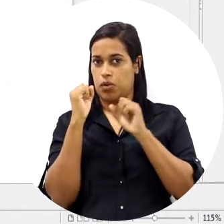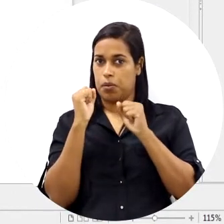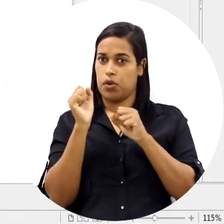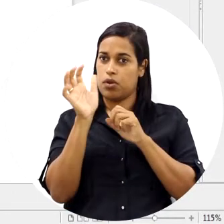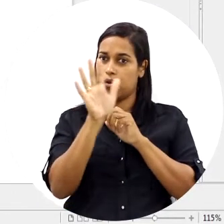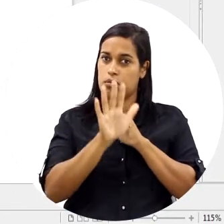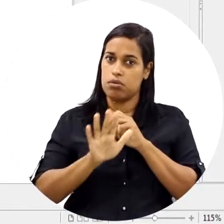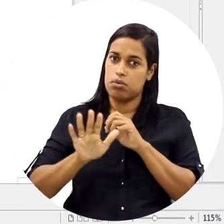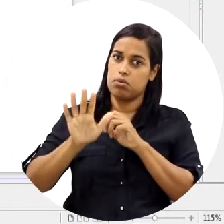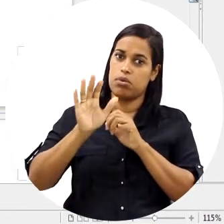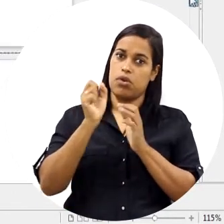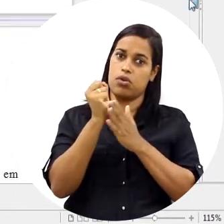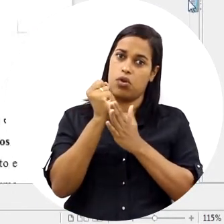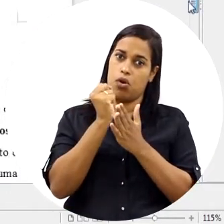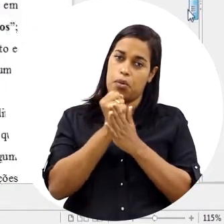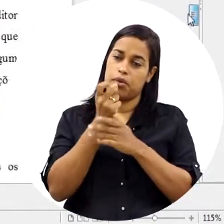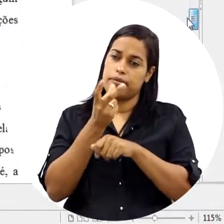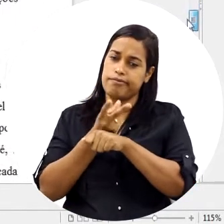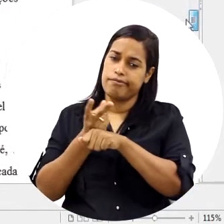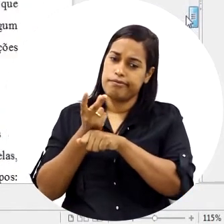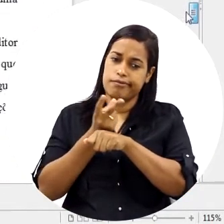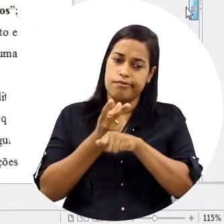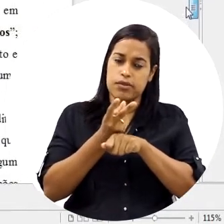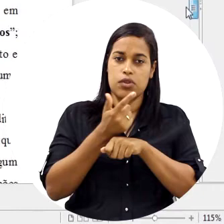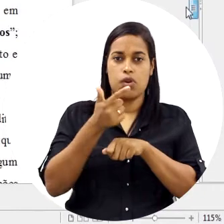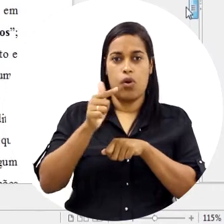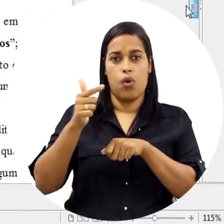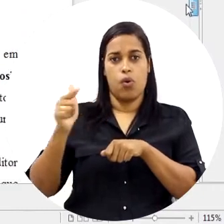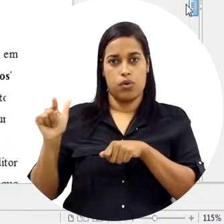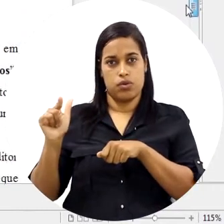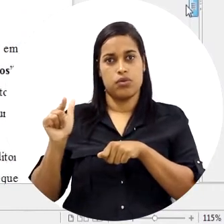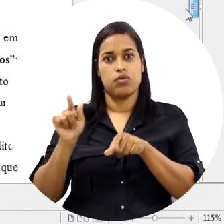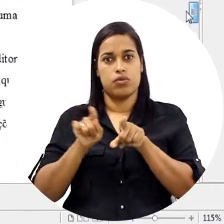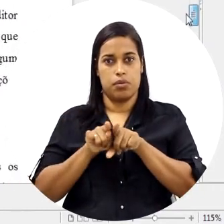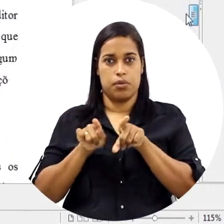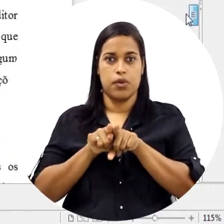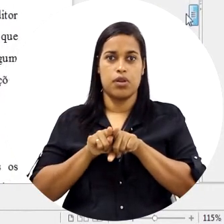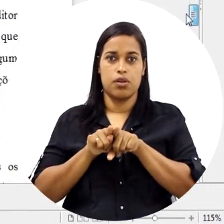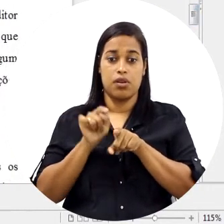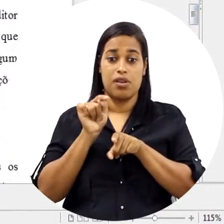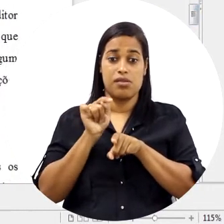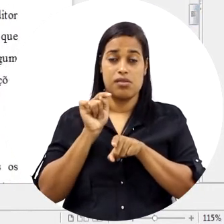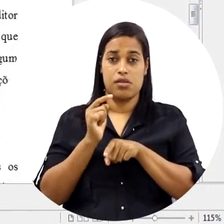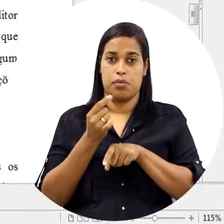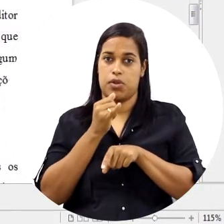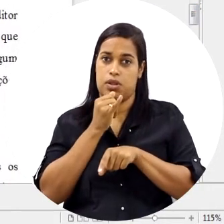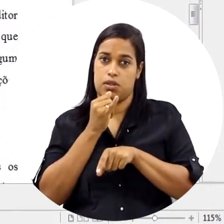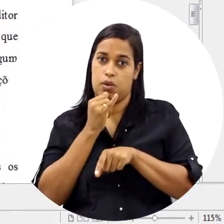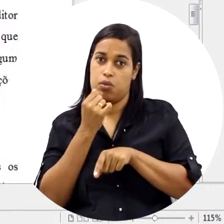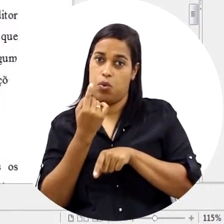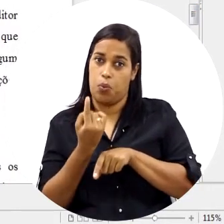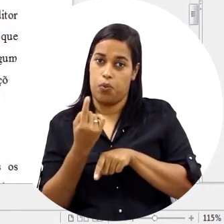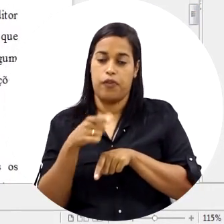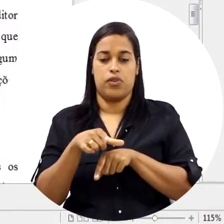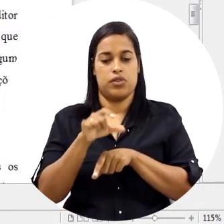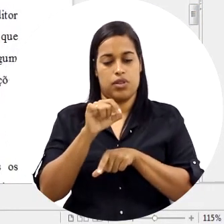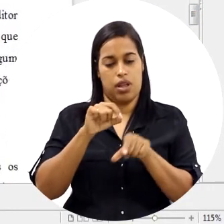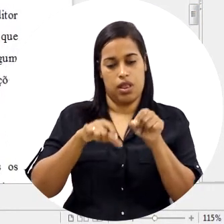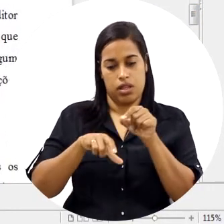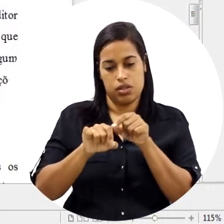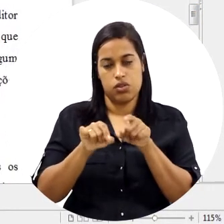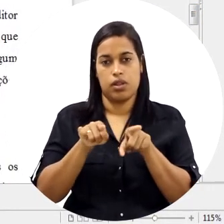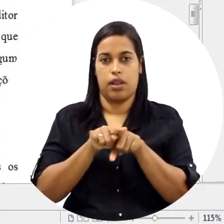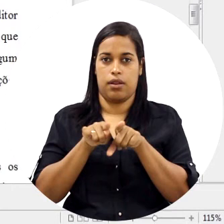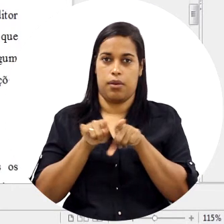no teu documento para procurar outras partes do sumário. Por exemplo, esse outro item aqui, que é o item 1, vou selecionar também